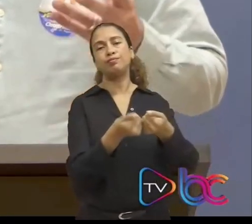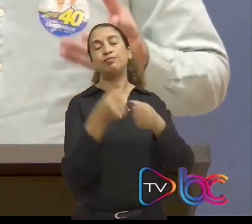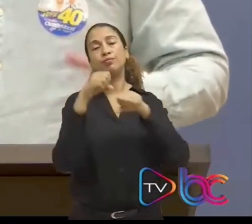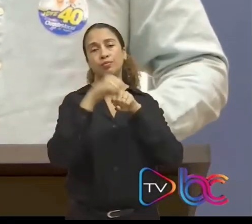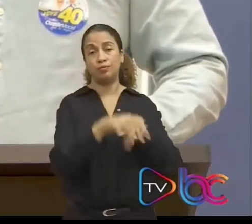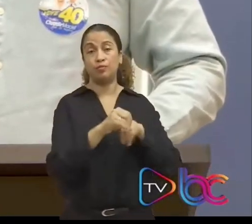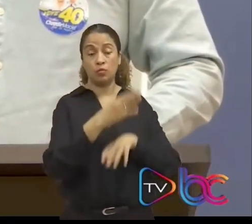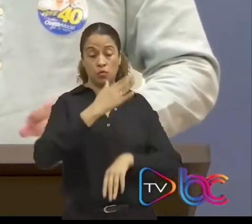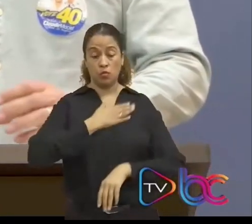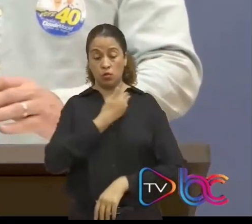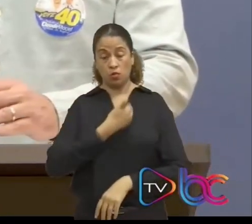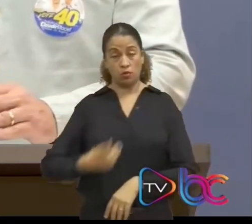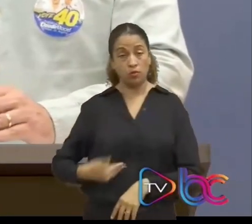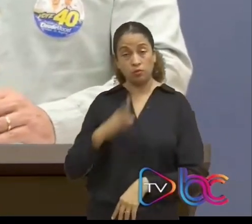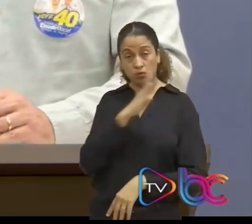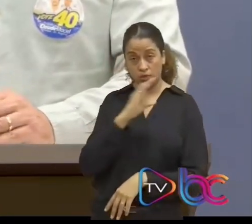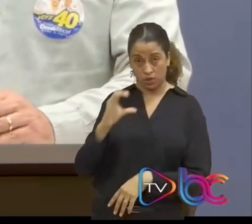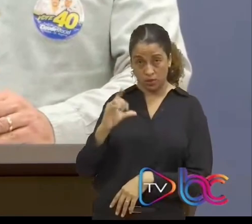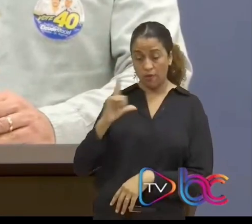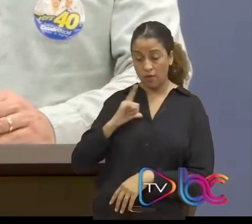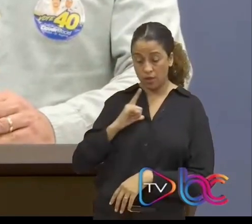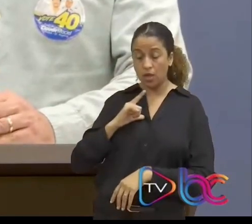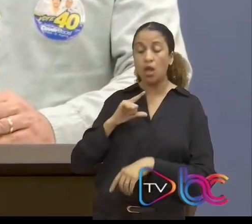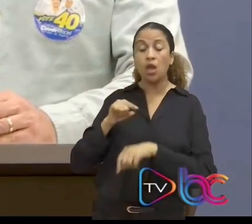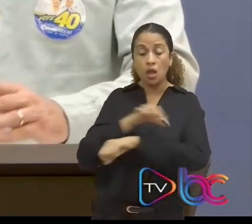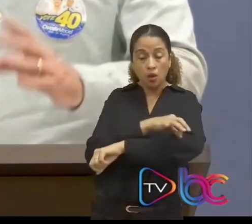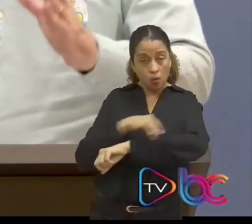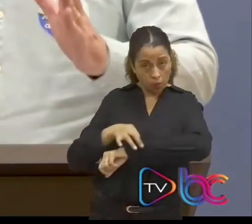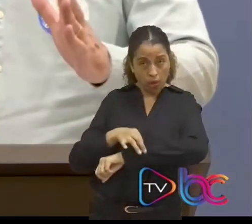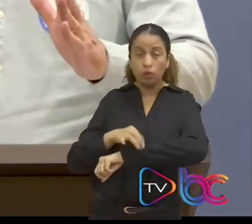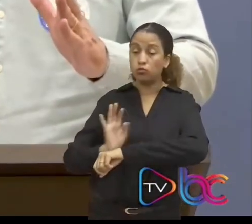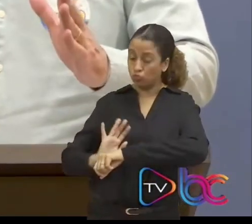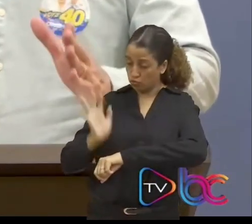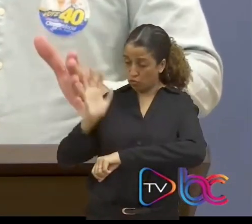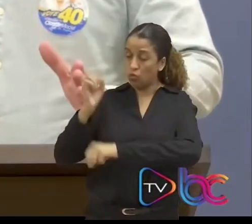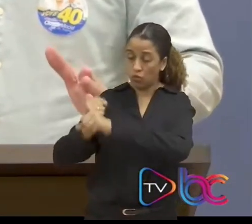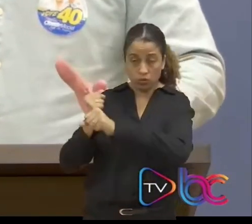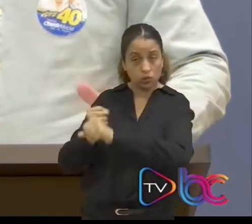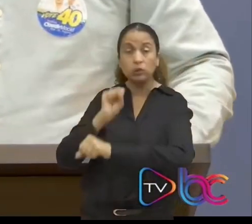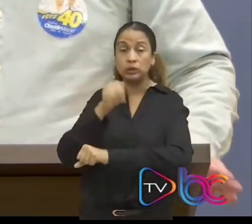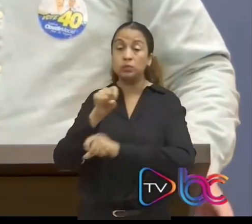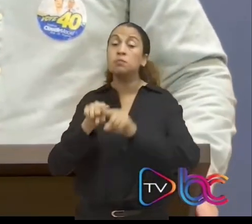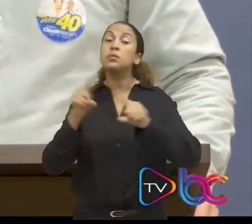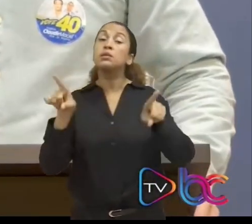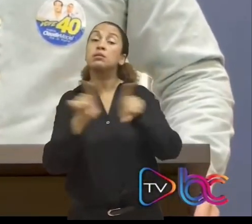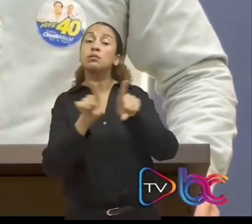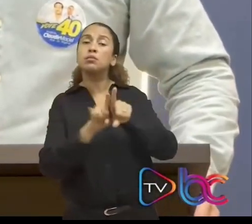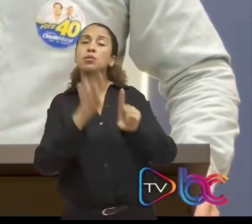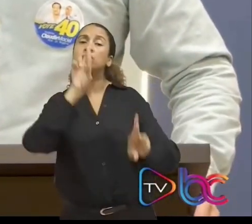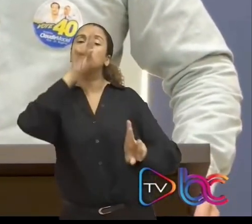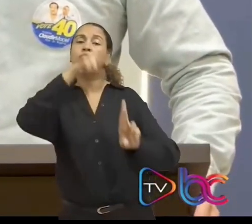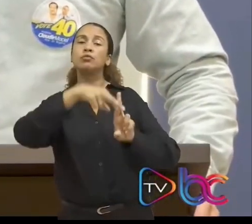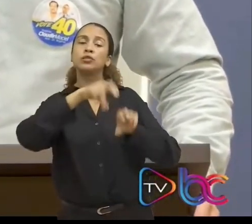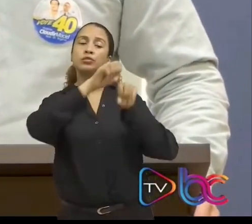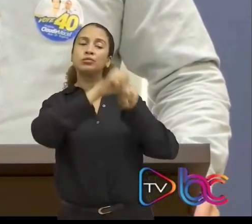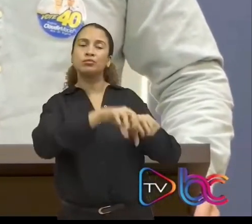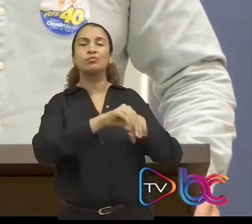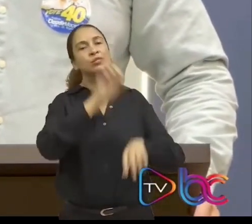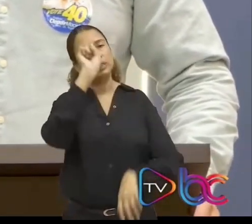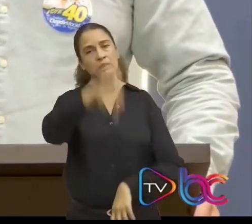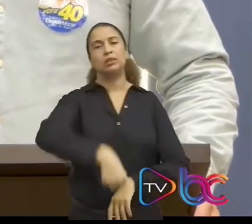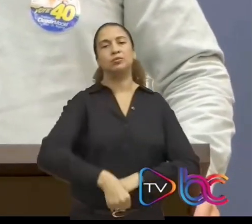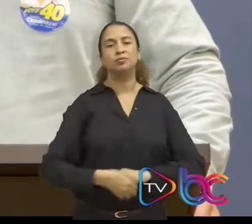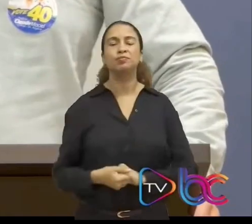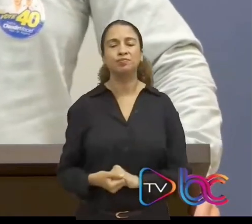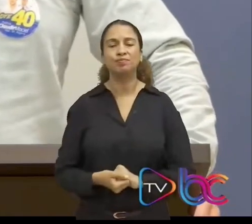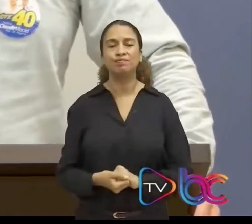governo, Balneário vai continuar tendo o metro quadrado mais caro do Brasil da construção civil, mas também vai ser referência na educação.